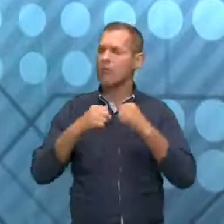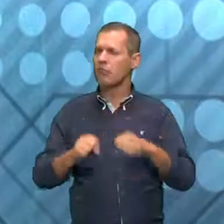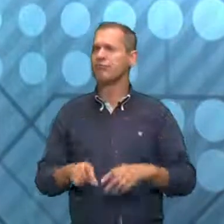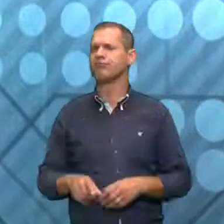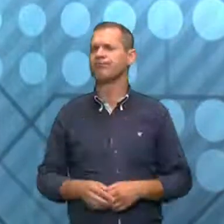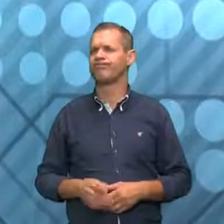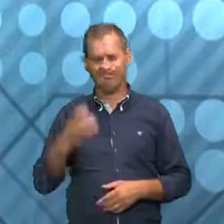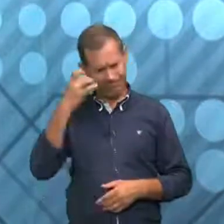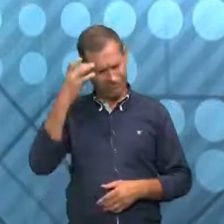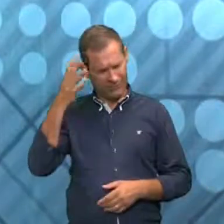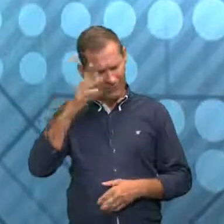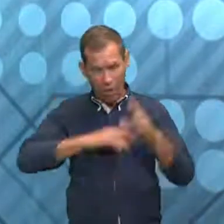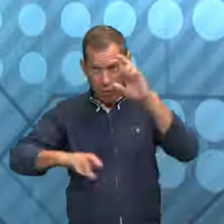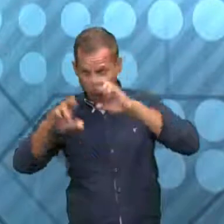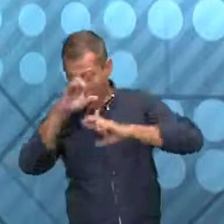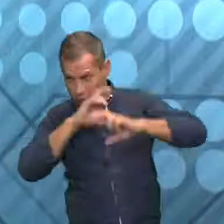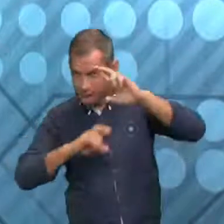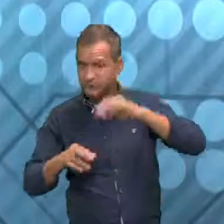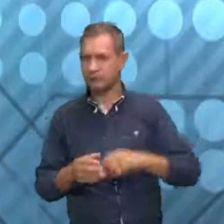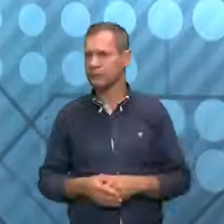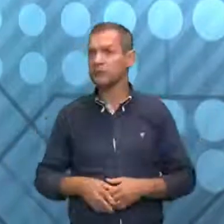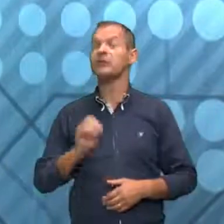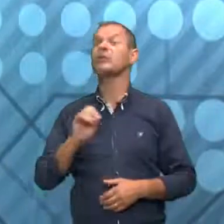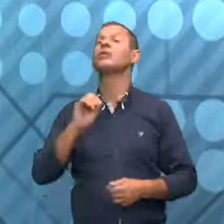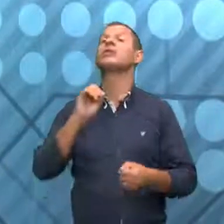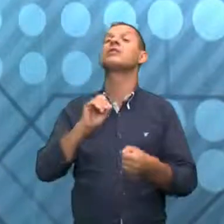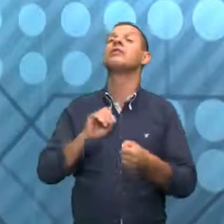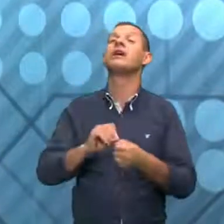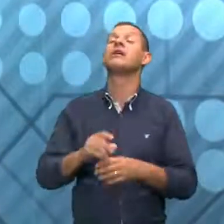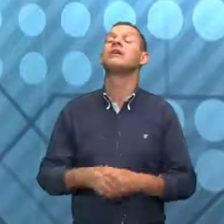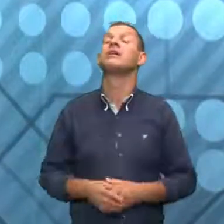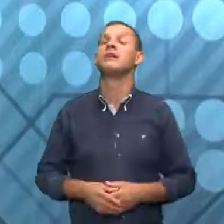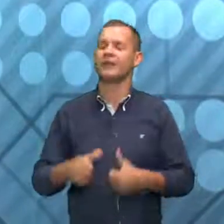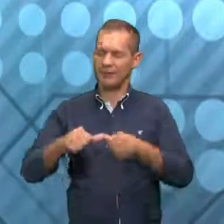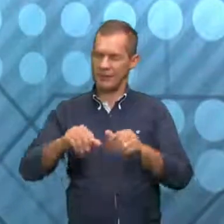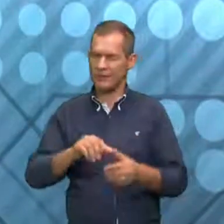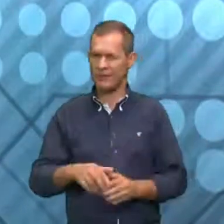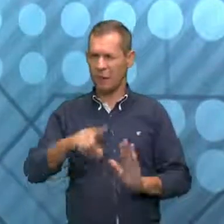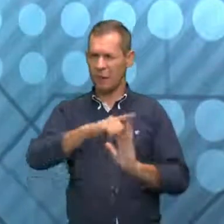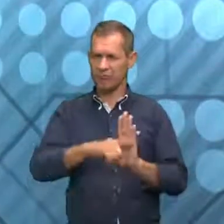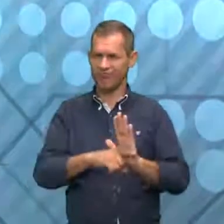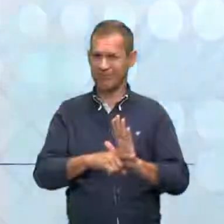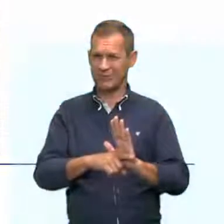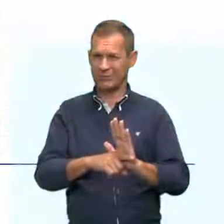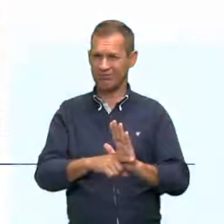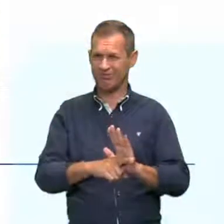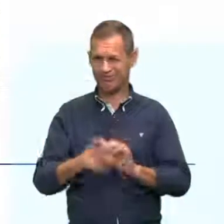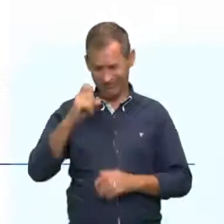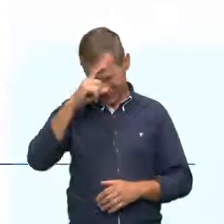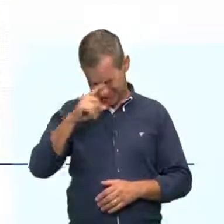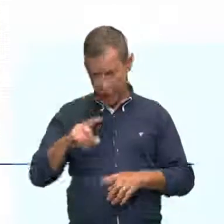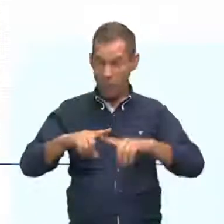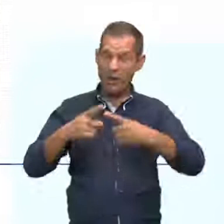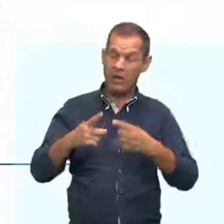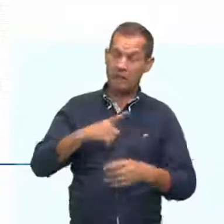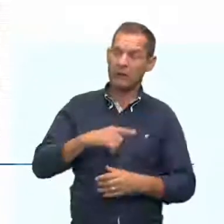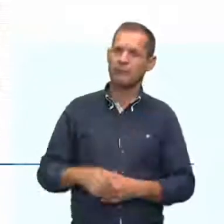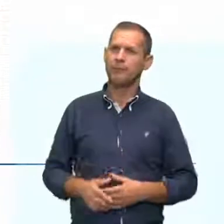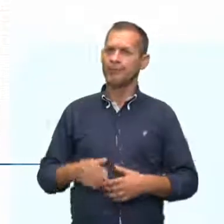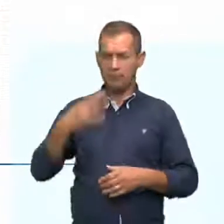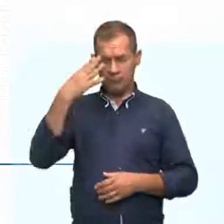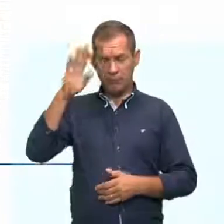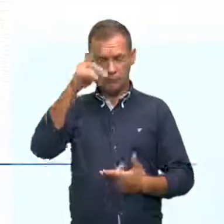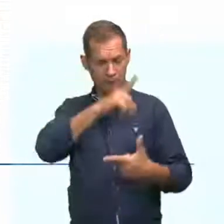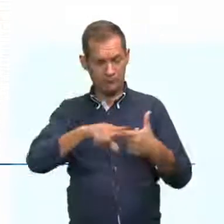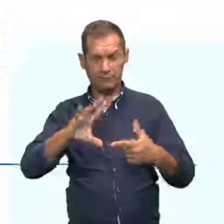ser facilmente analisados e é o que deixa esse processo inviável. Observando aqui no slide, quais são esses